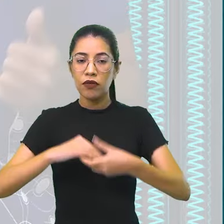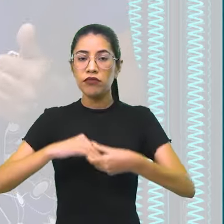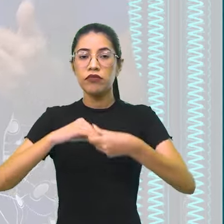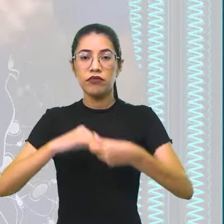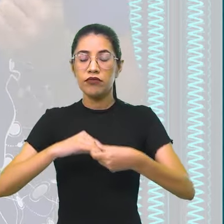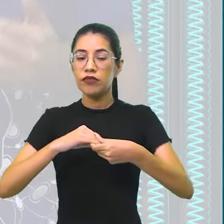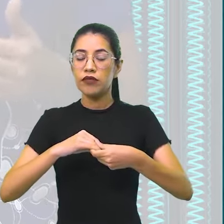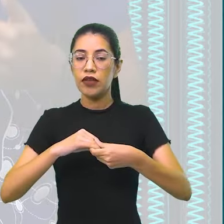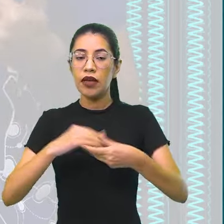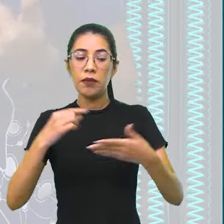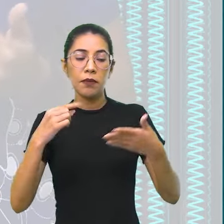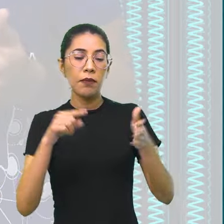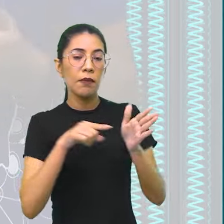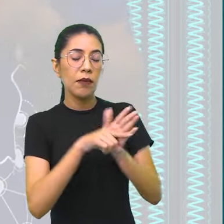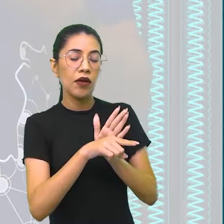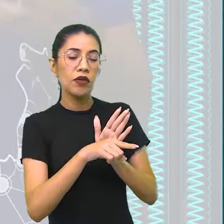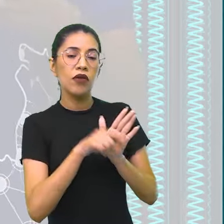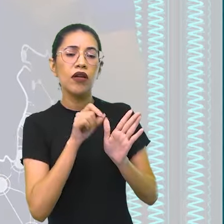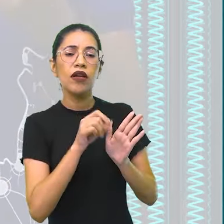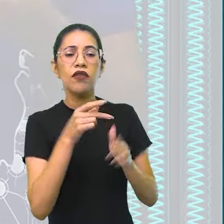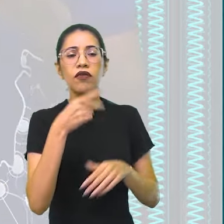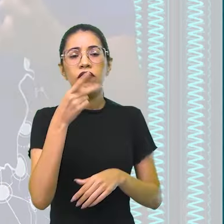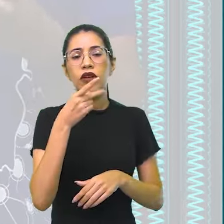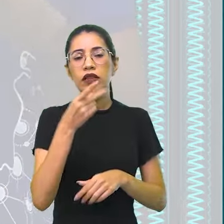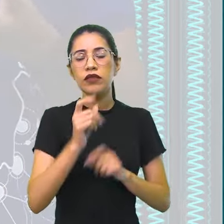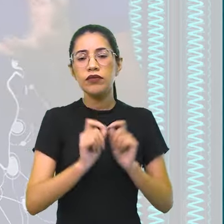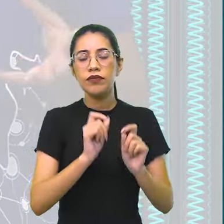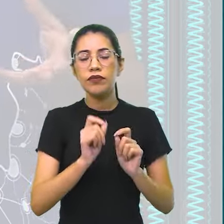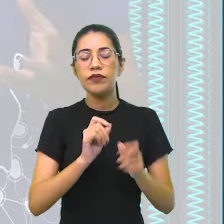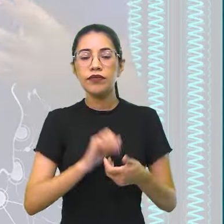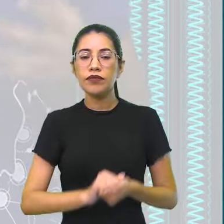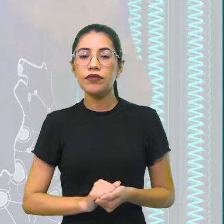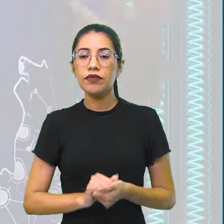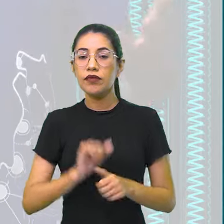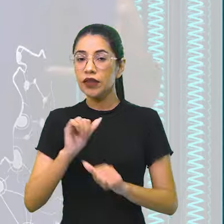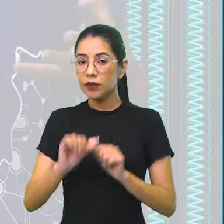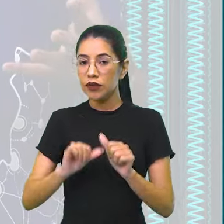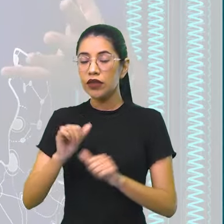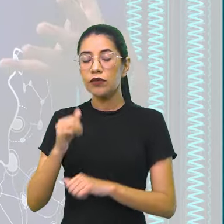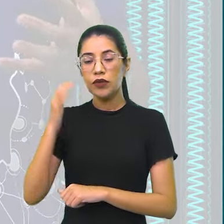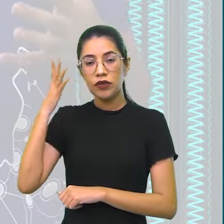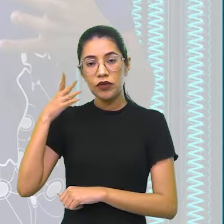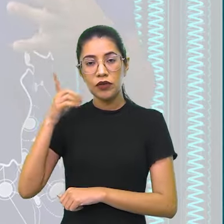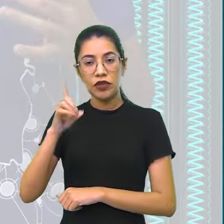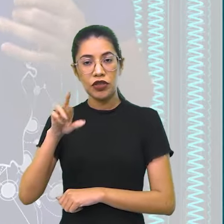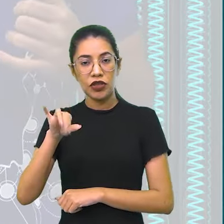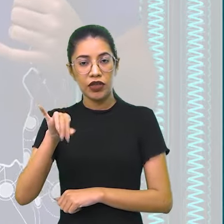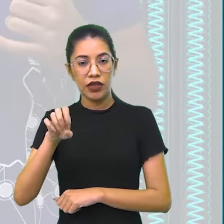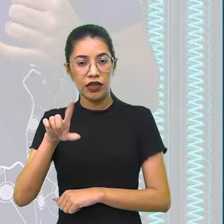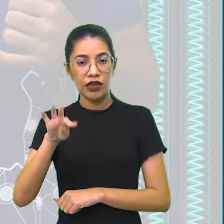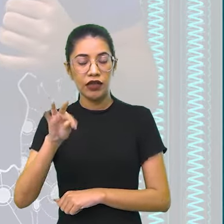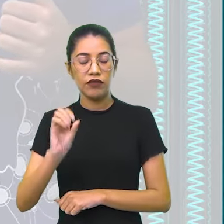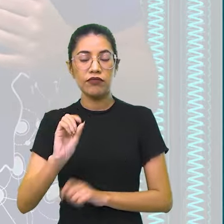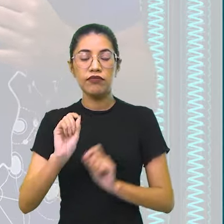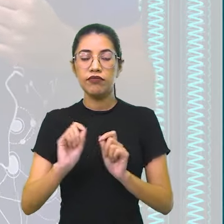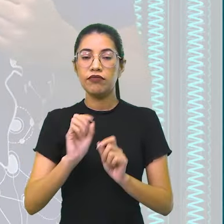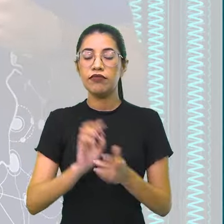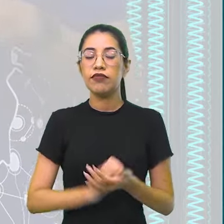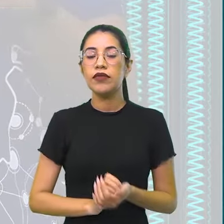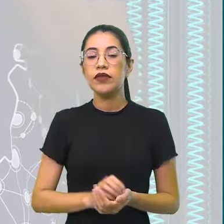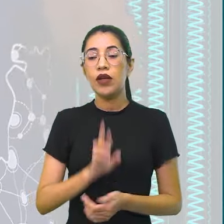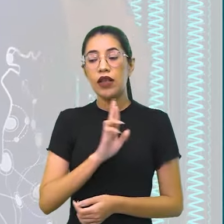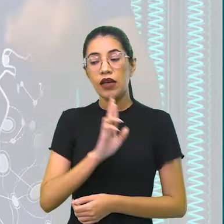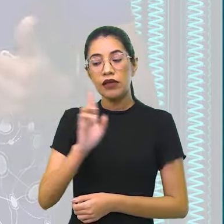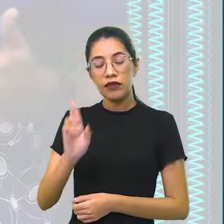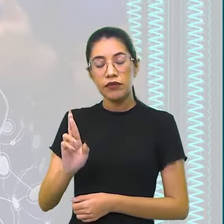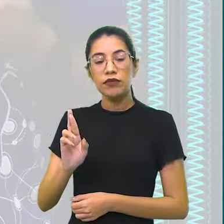né, e perguntou quem estava falando, transformando isso num discurso direto, tá, gente? E aí ela responde ao